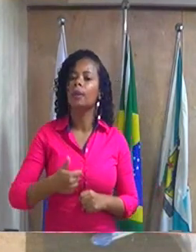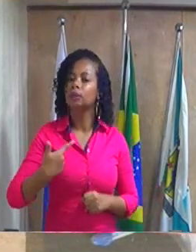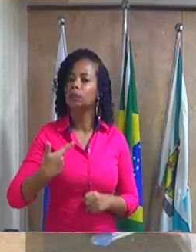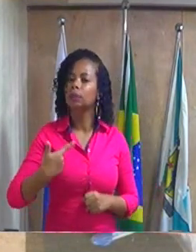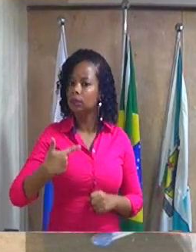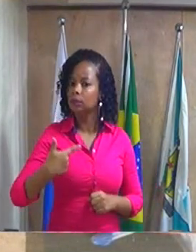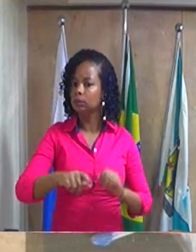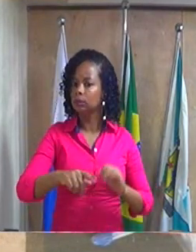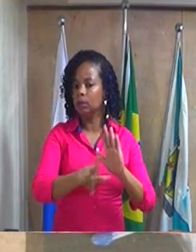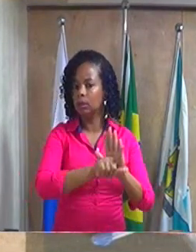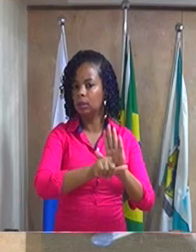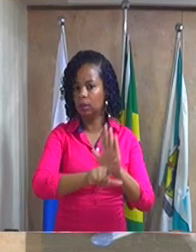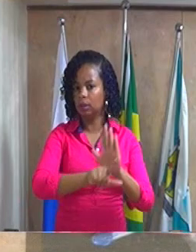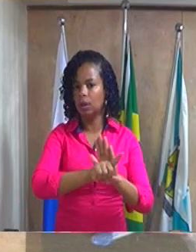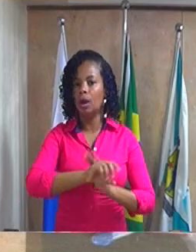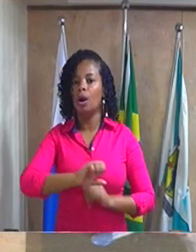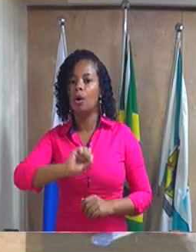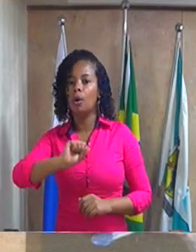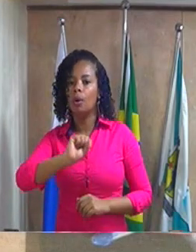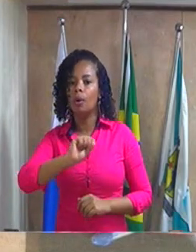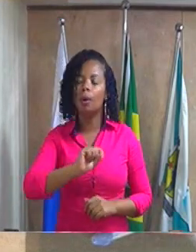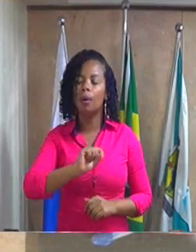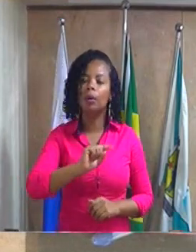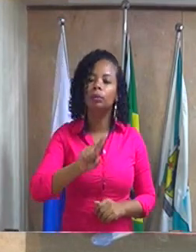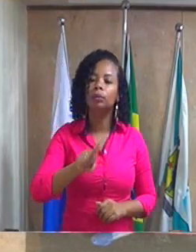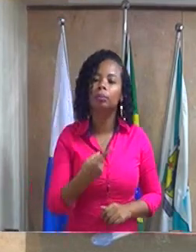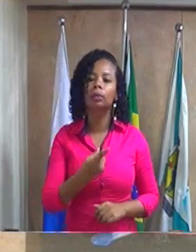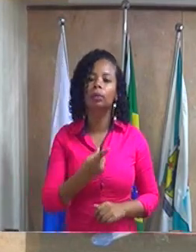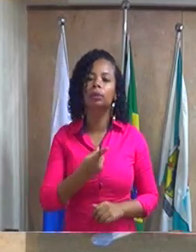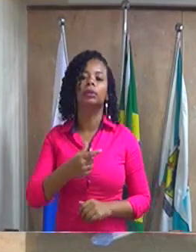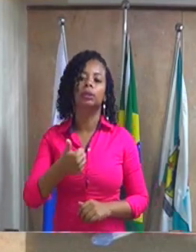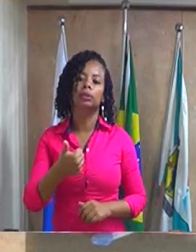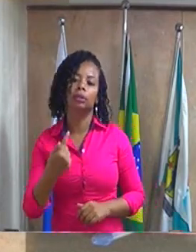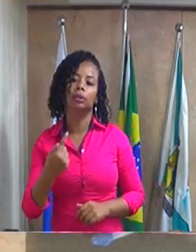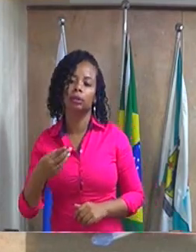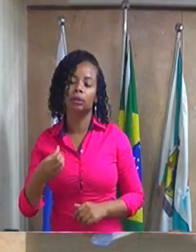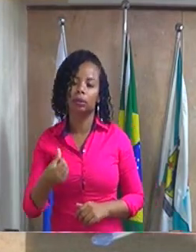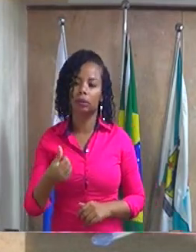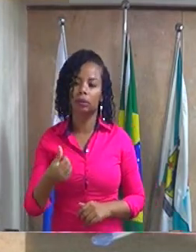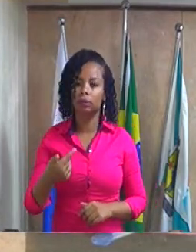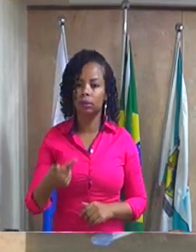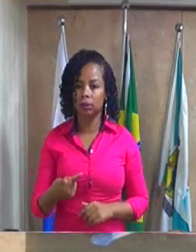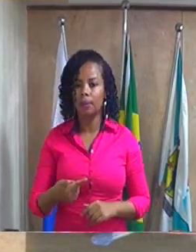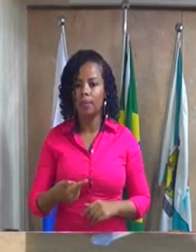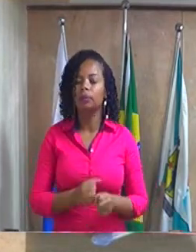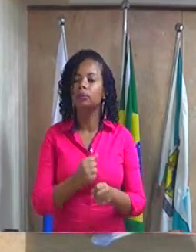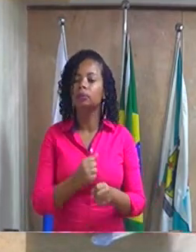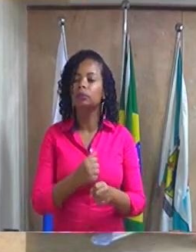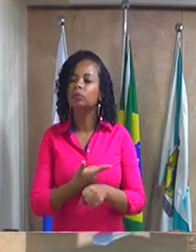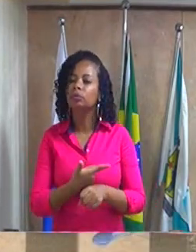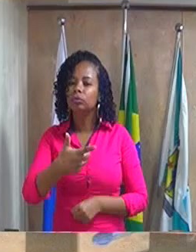número 8.666, de 21 de junho de 1993.